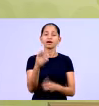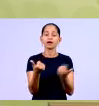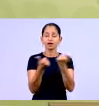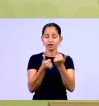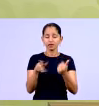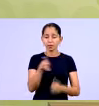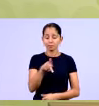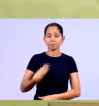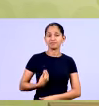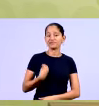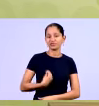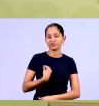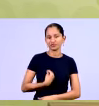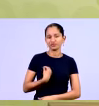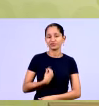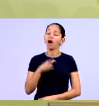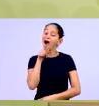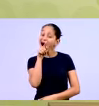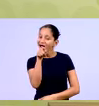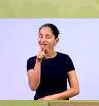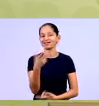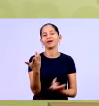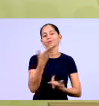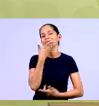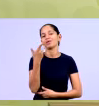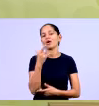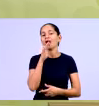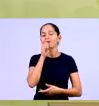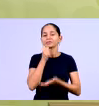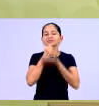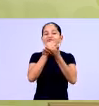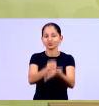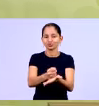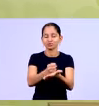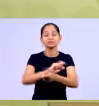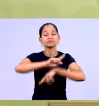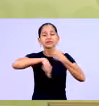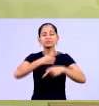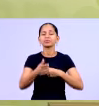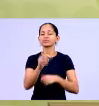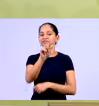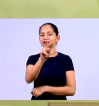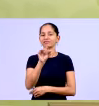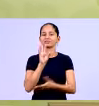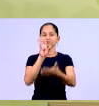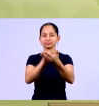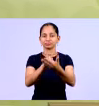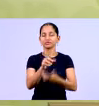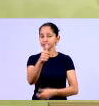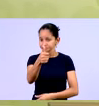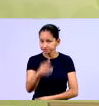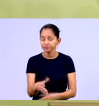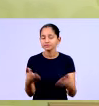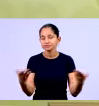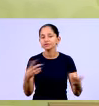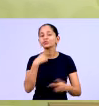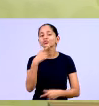aí, que aí ele vai auxiliar vocês nesse momento. Bom, com relação às questões, né, que o pessoal vem